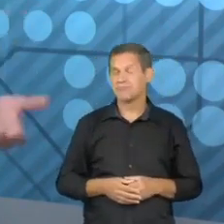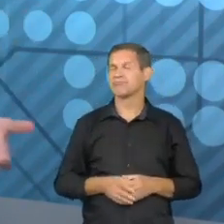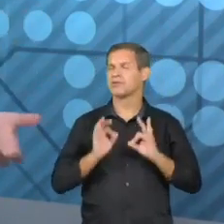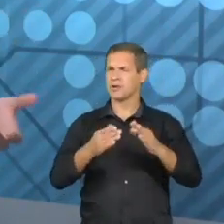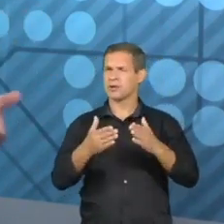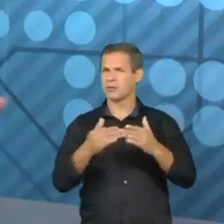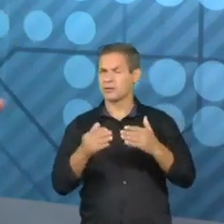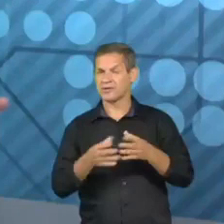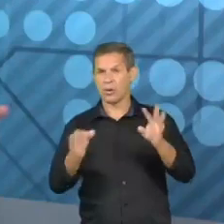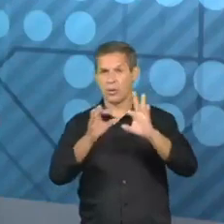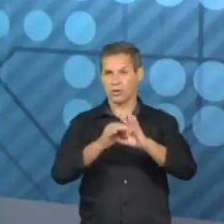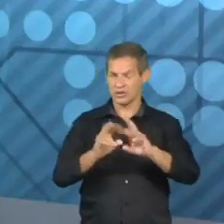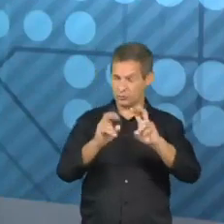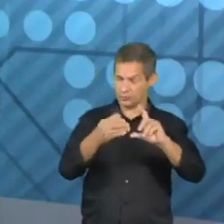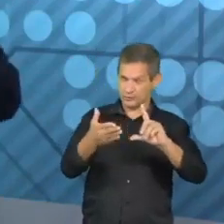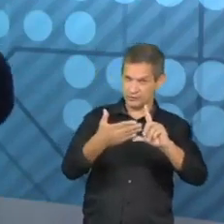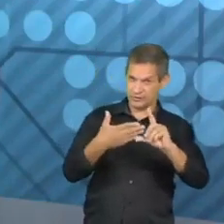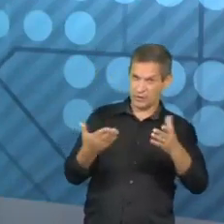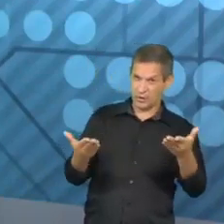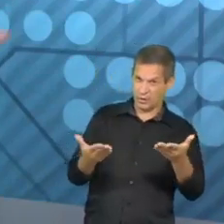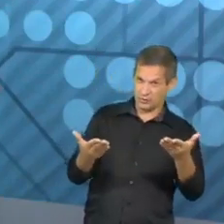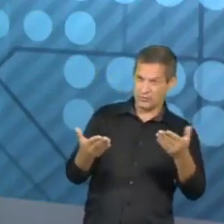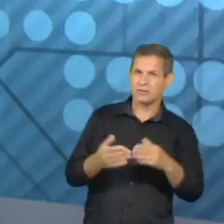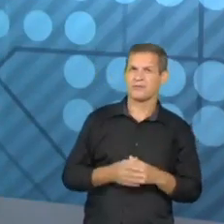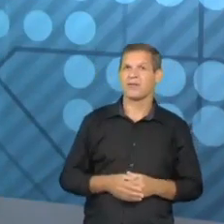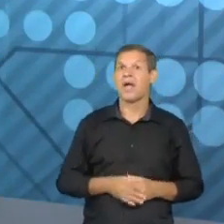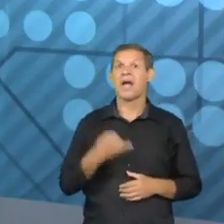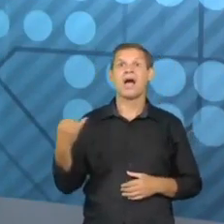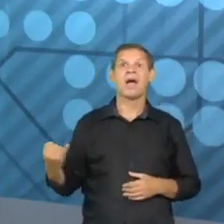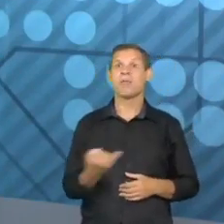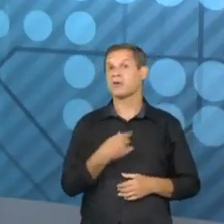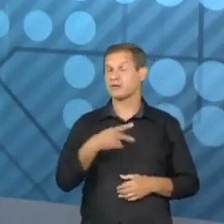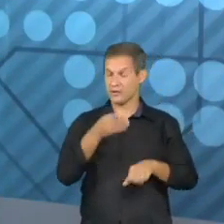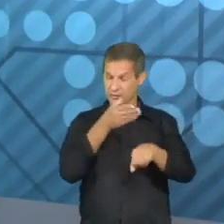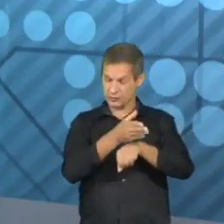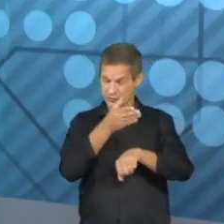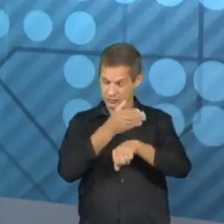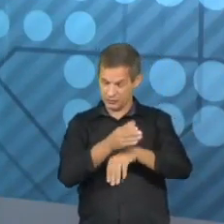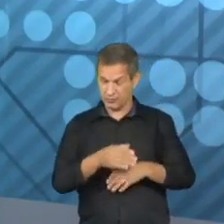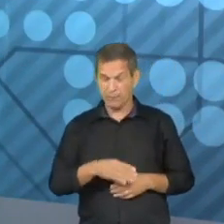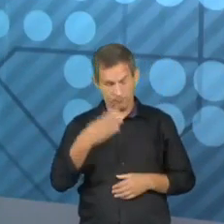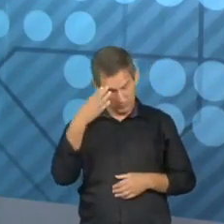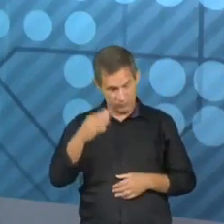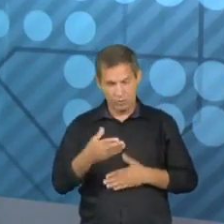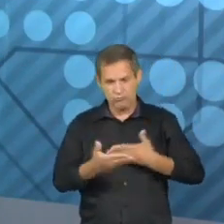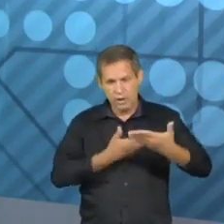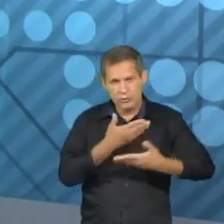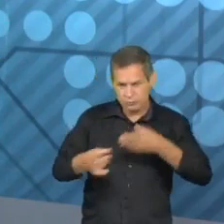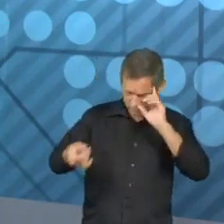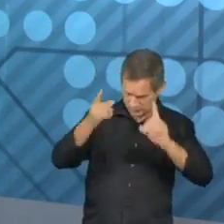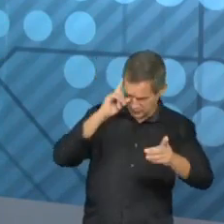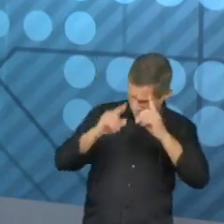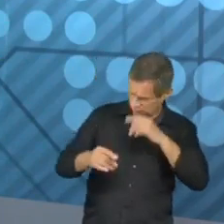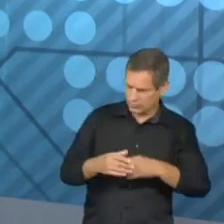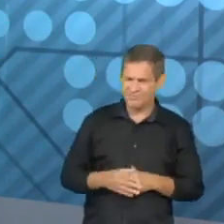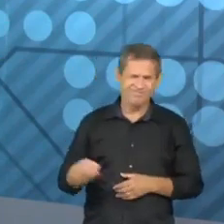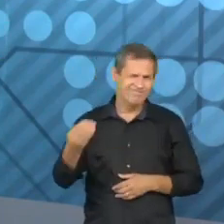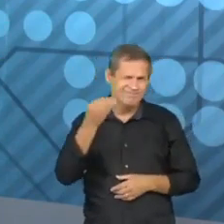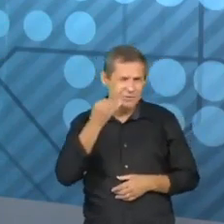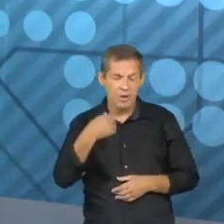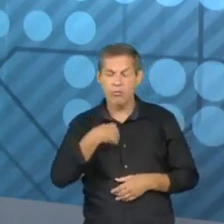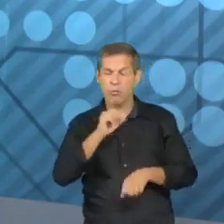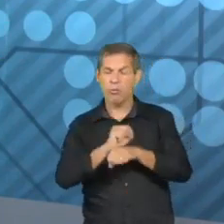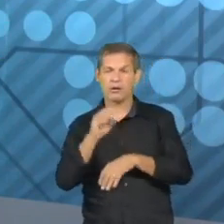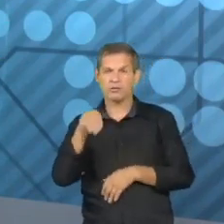que sejam relacionados ao conteúdo. É muito importante sua participação, principalmente para troca de ideias e tudo mais. Então, eu vou dar